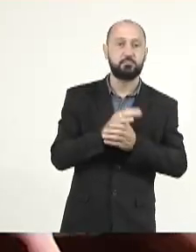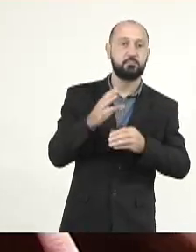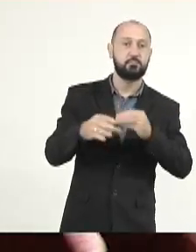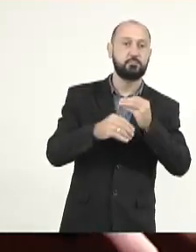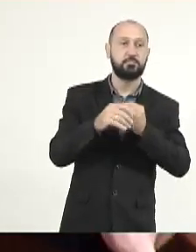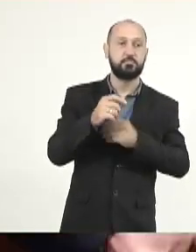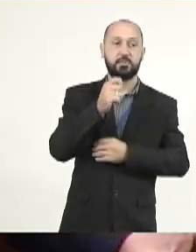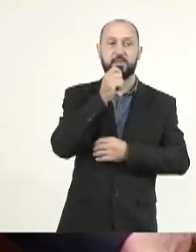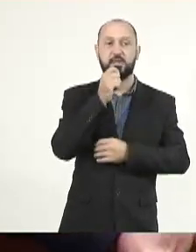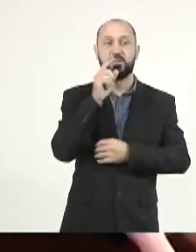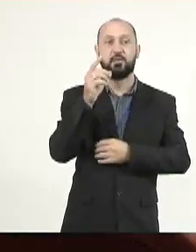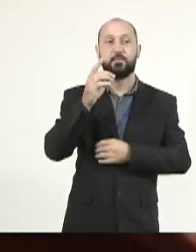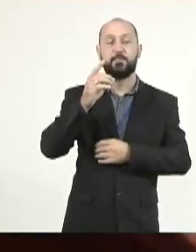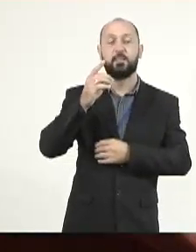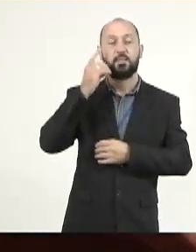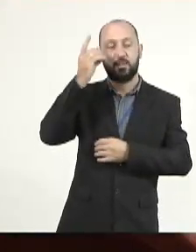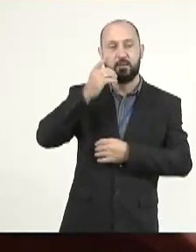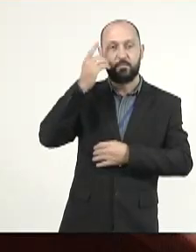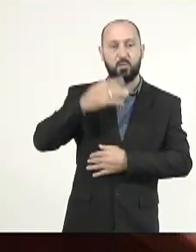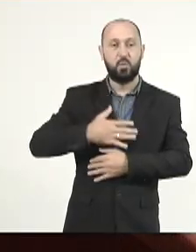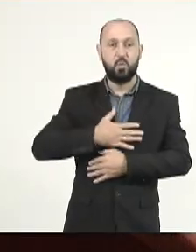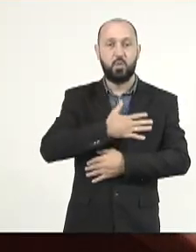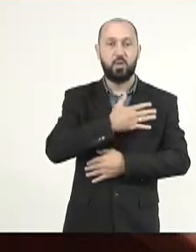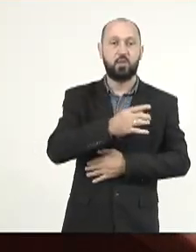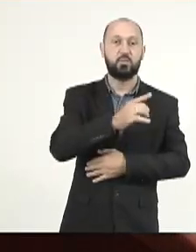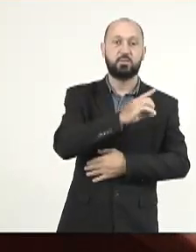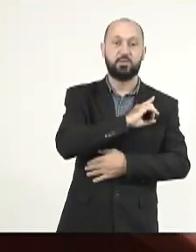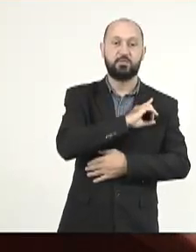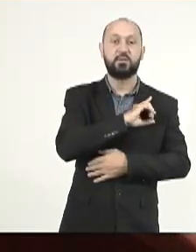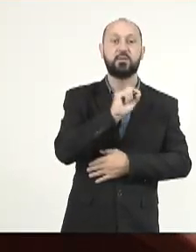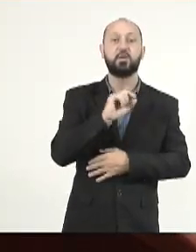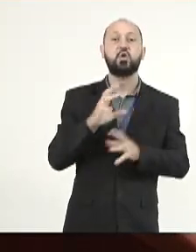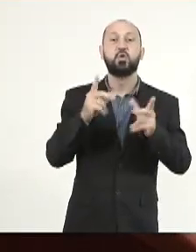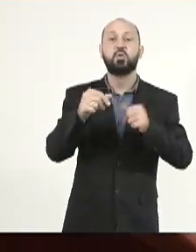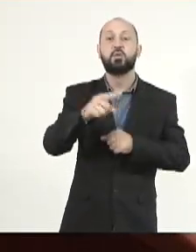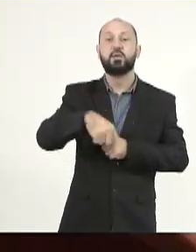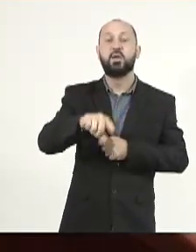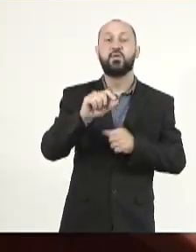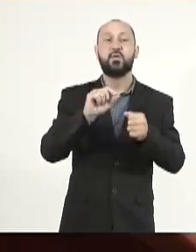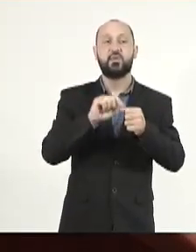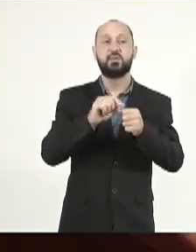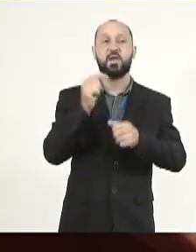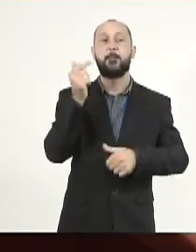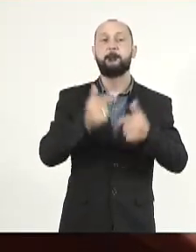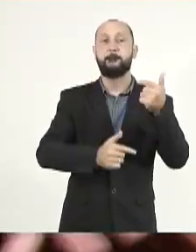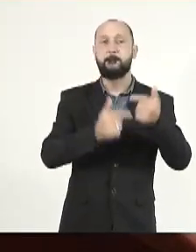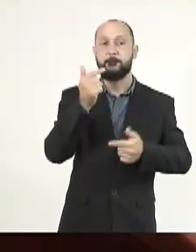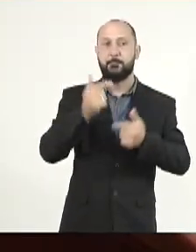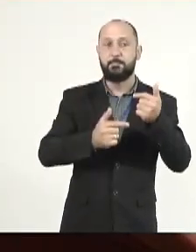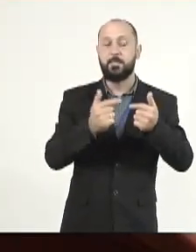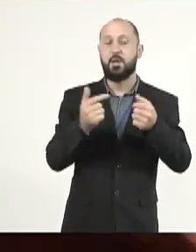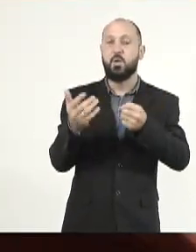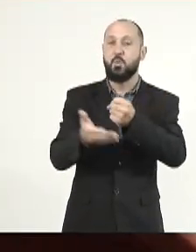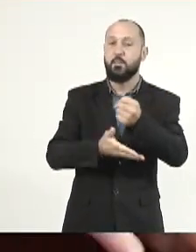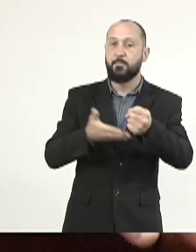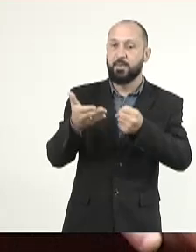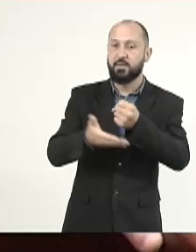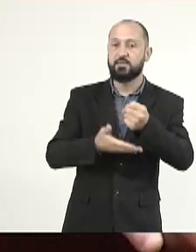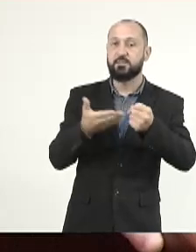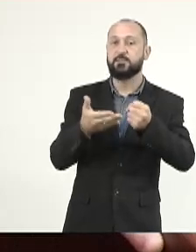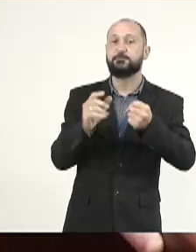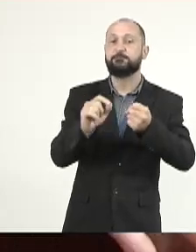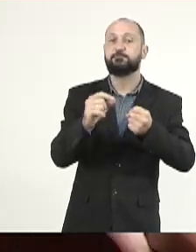Ainda mais, deputado Coronel Davi, num ano eleitoral, né, que todo mundo quer fazer política com as suas bases,